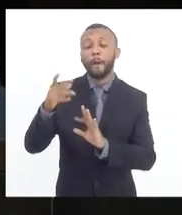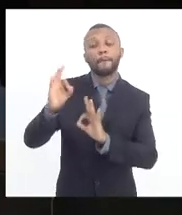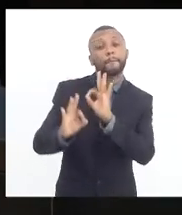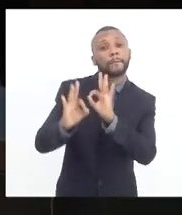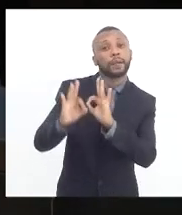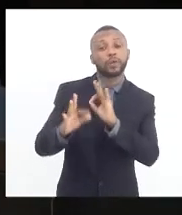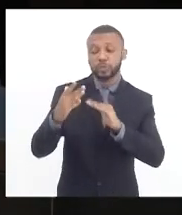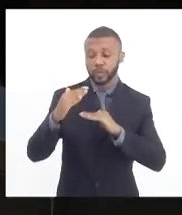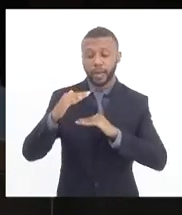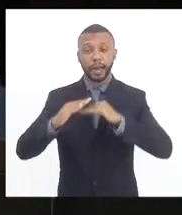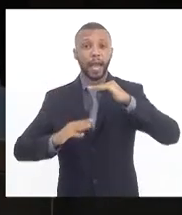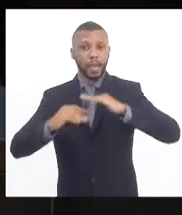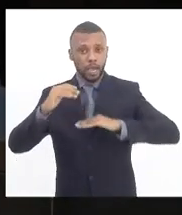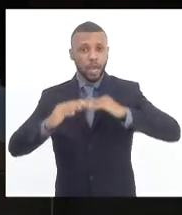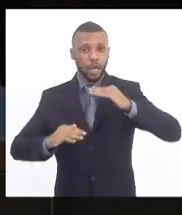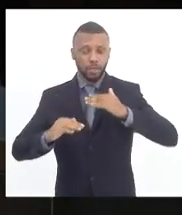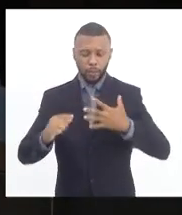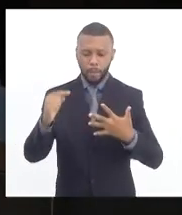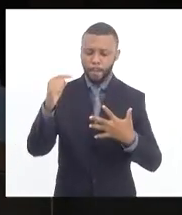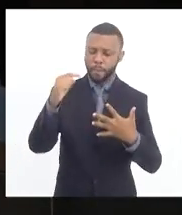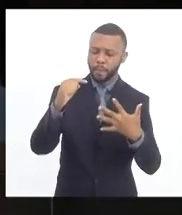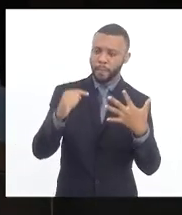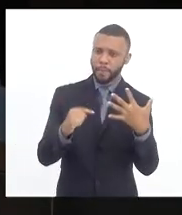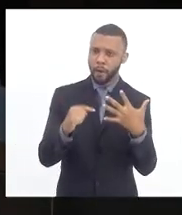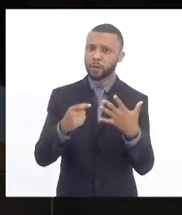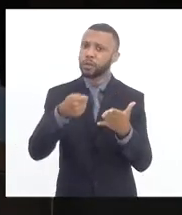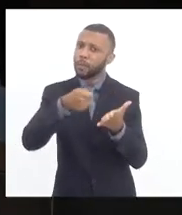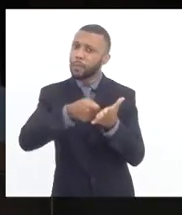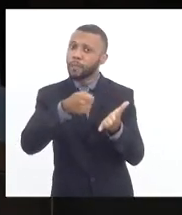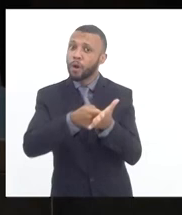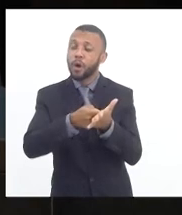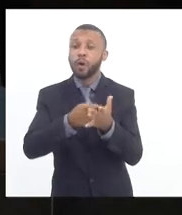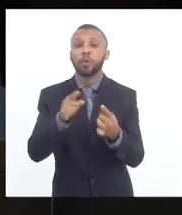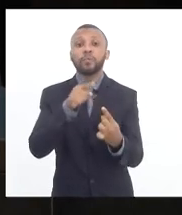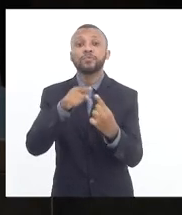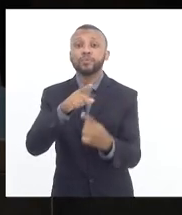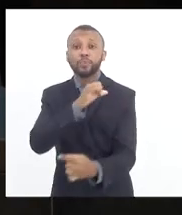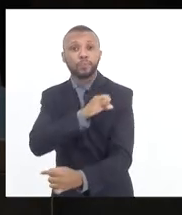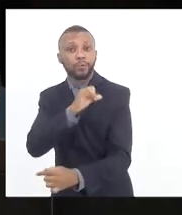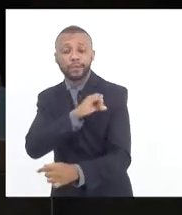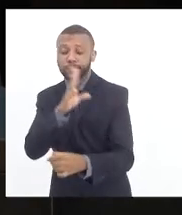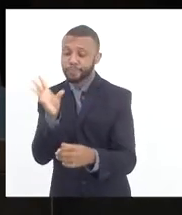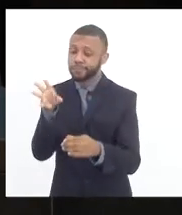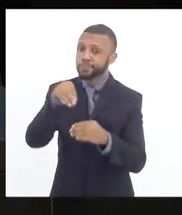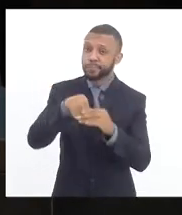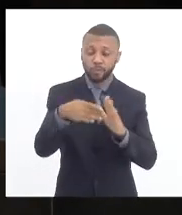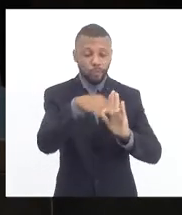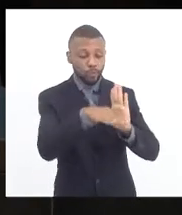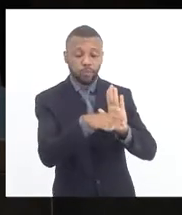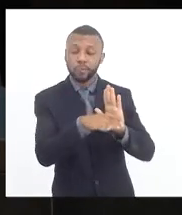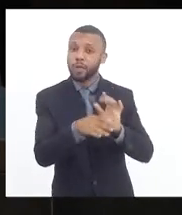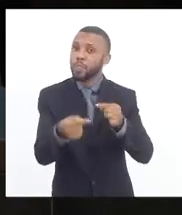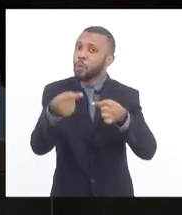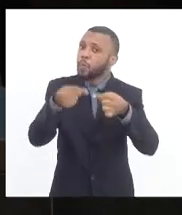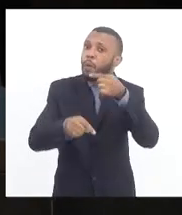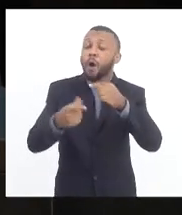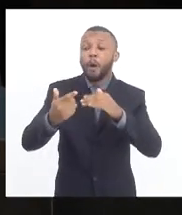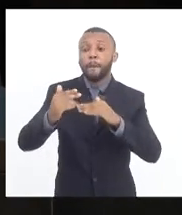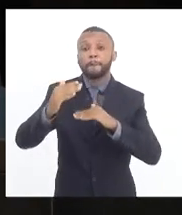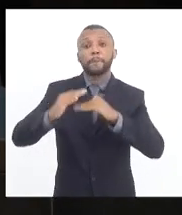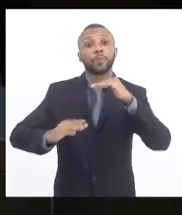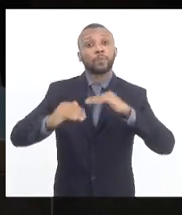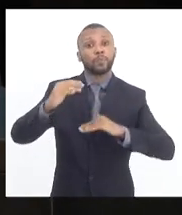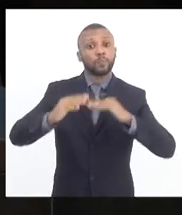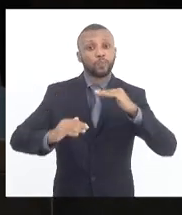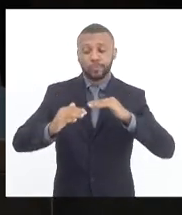então isso tudo que está sendo imposto para que o e não se aplica as carreiras que tenham regime jurídico próprio